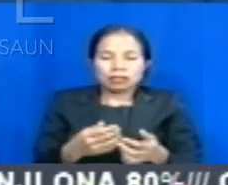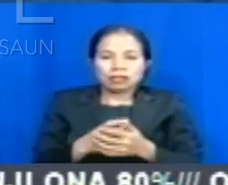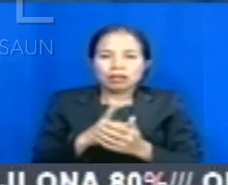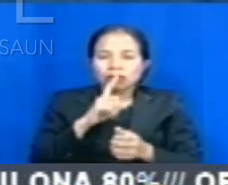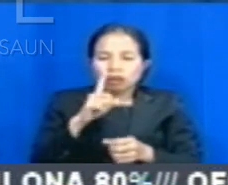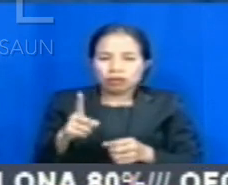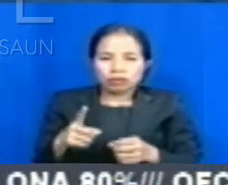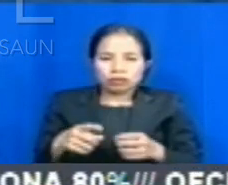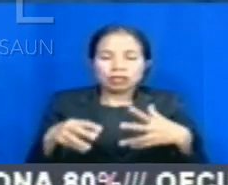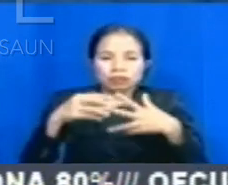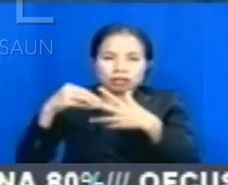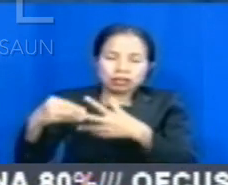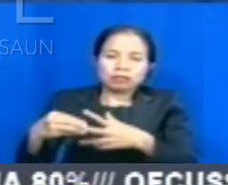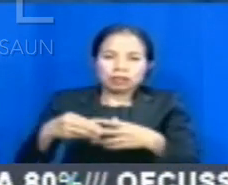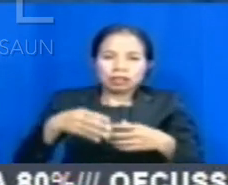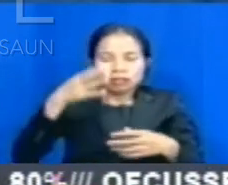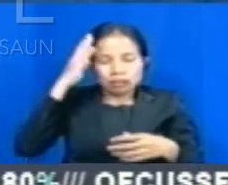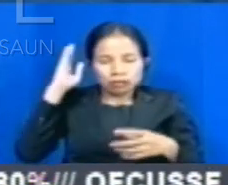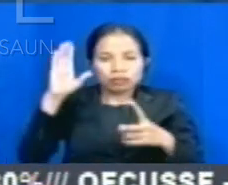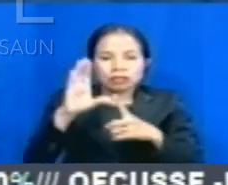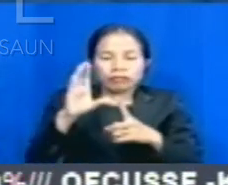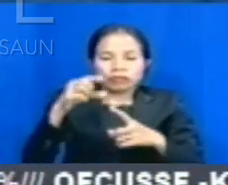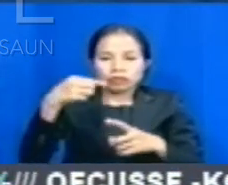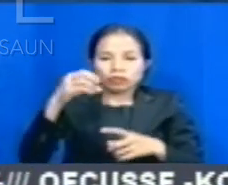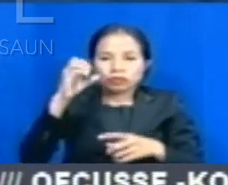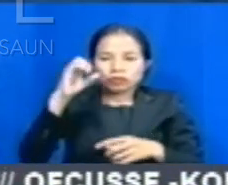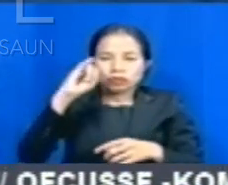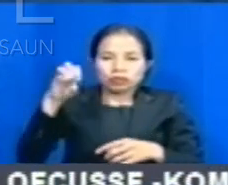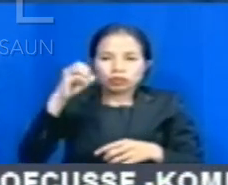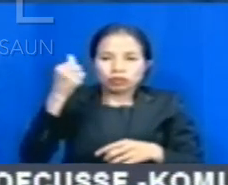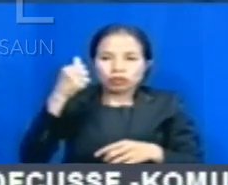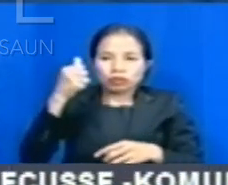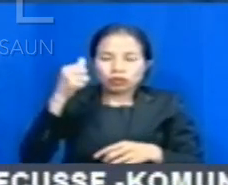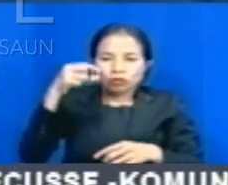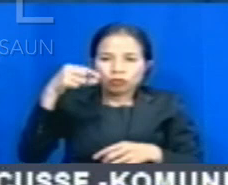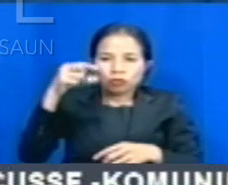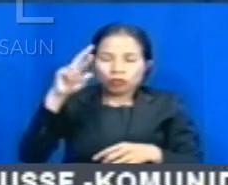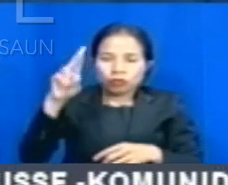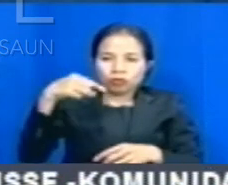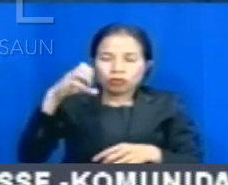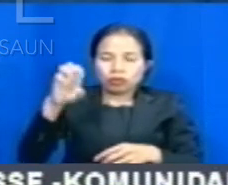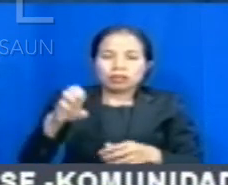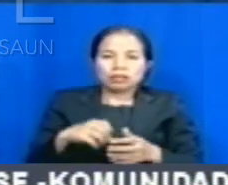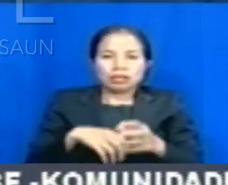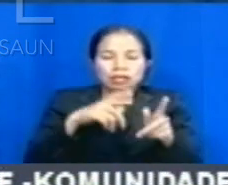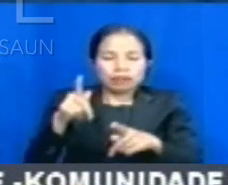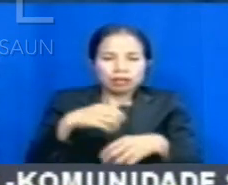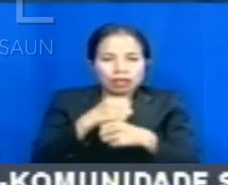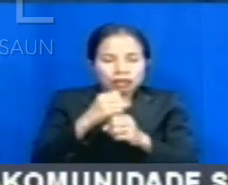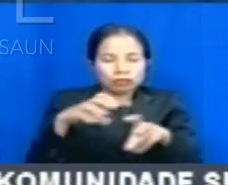especial para já, senhor comandante Cessante. É mais do que minha mala